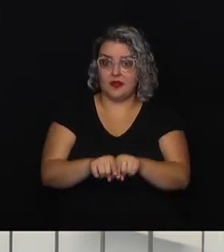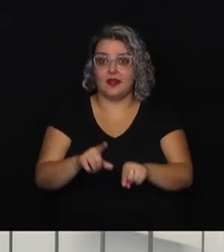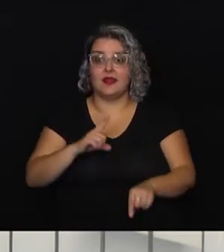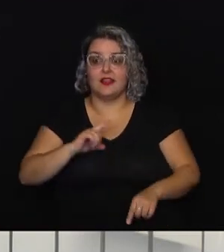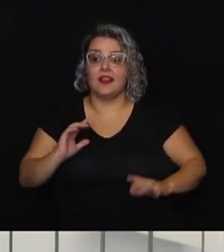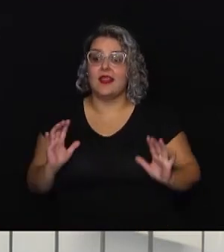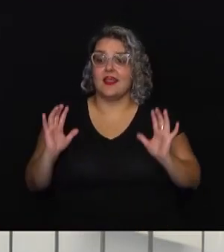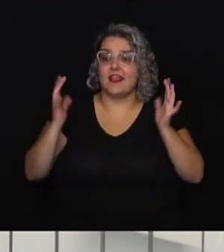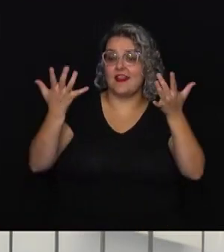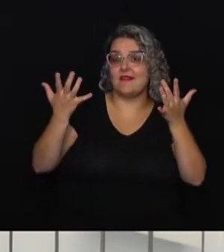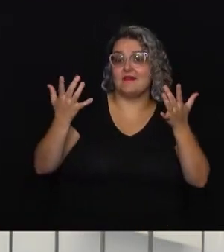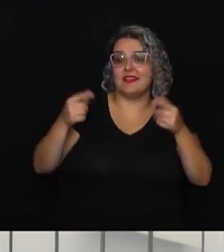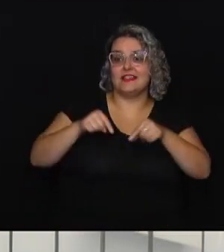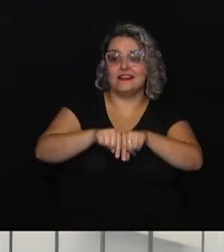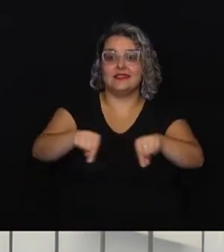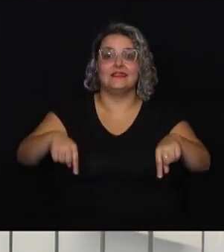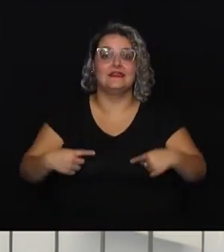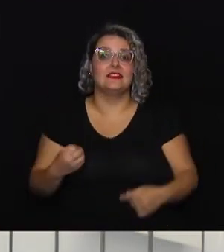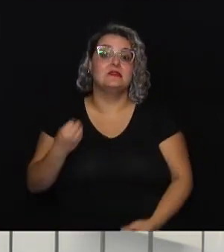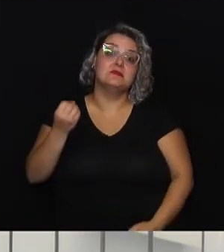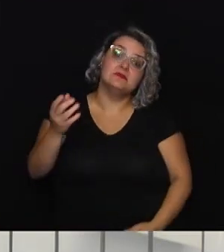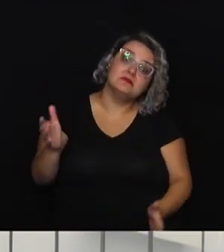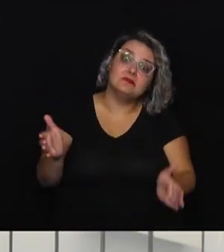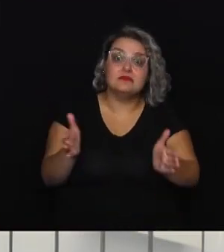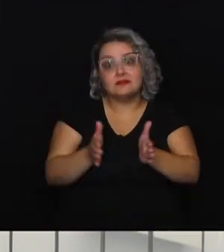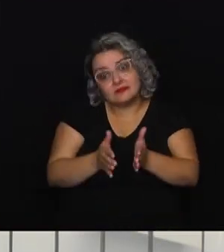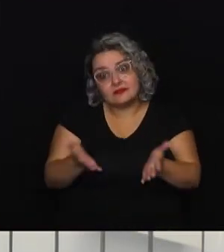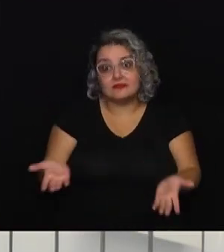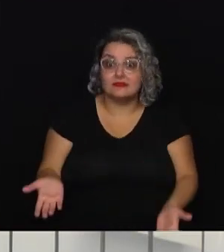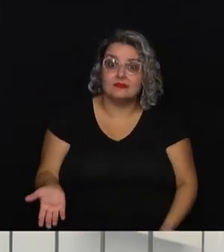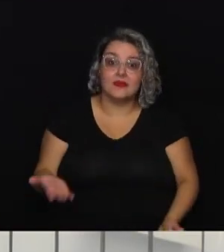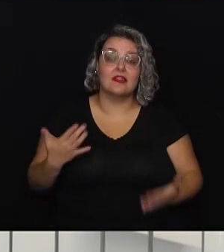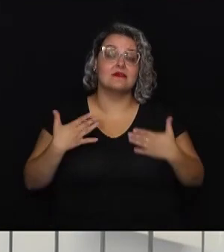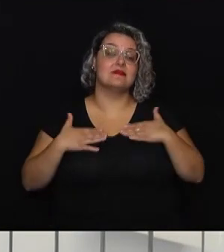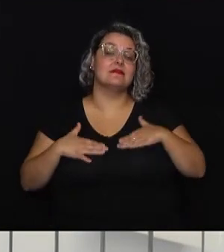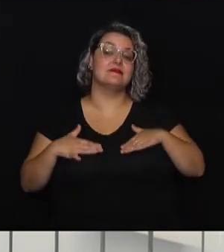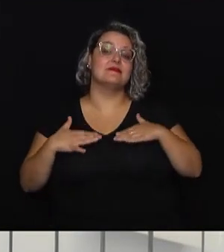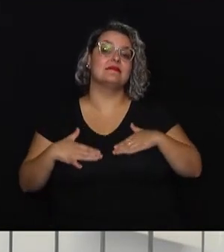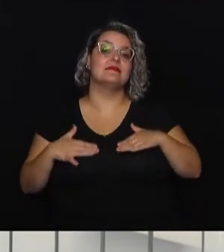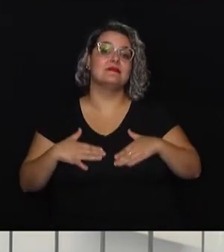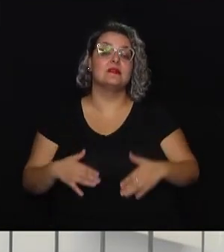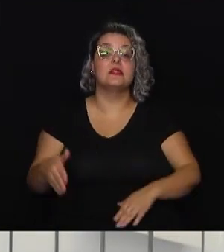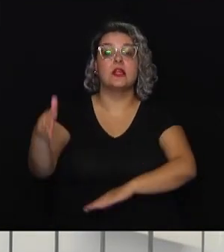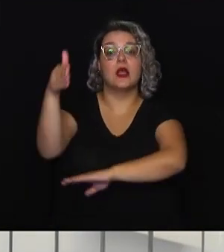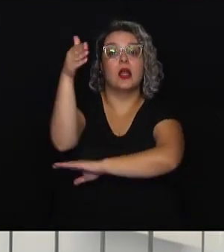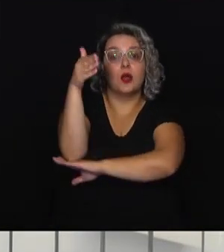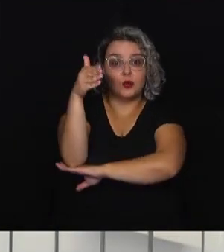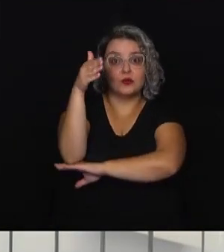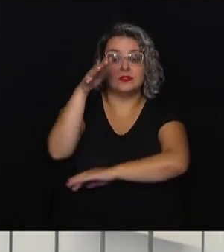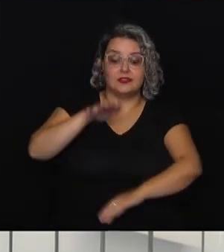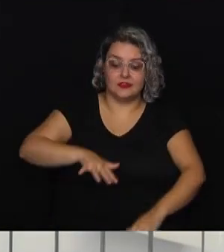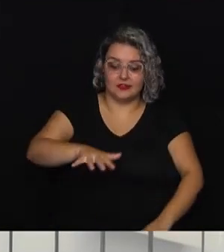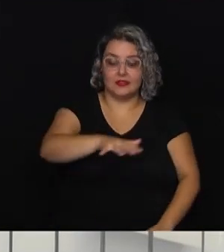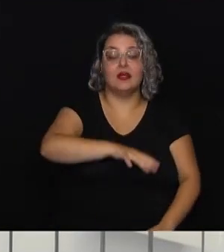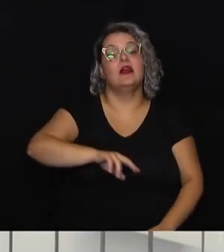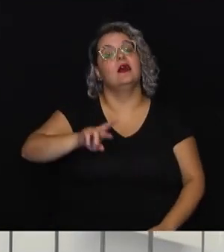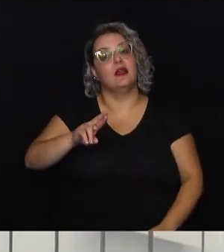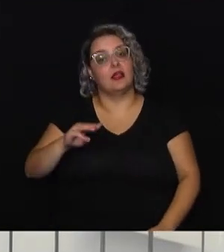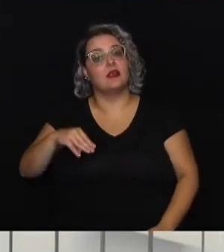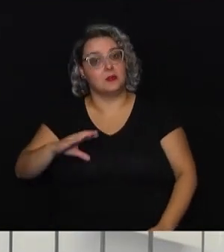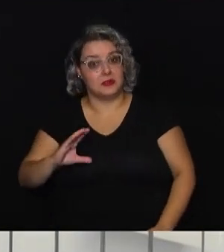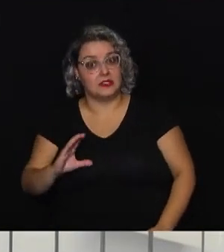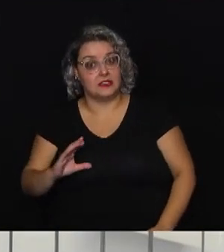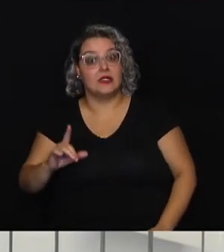de salões, viagens curtas para quem vai descansar e a hotelaria aqui da região metropolitana de Campinas